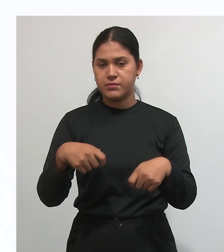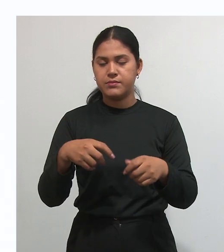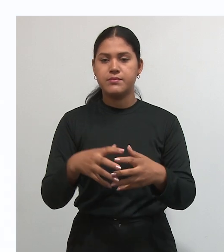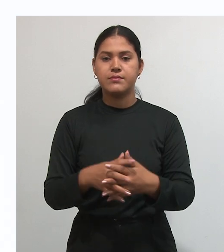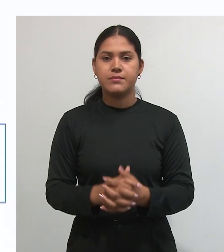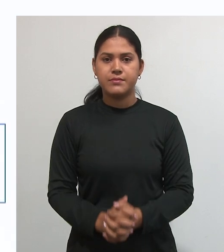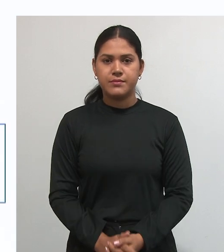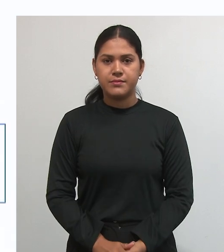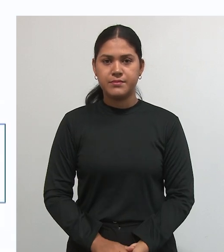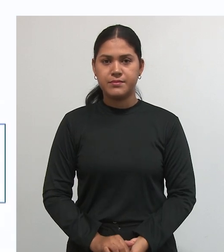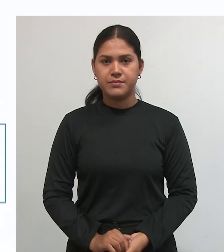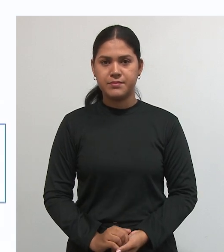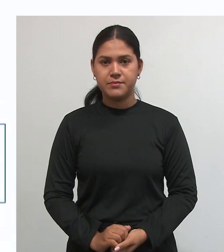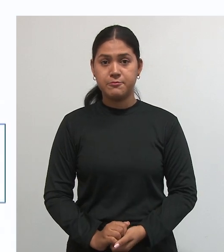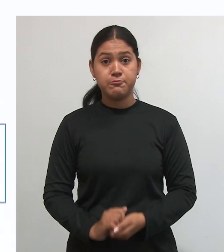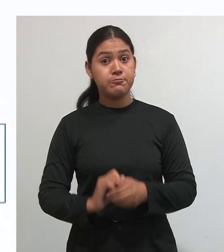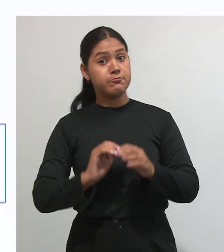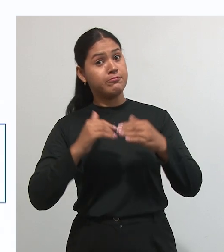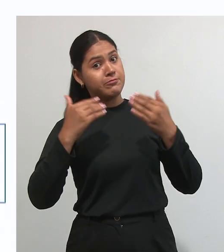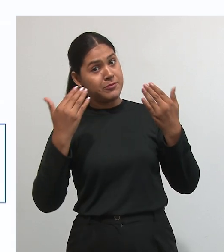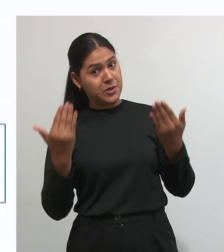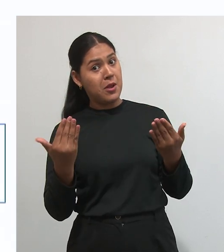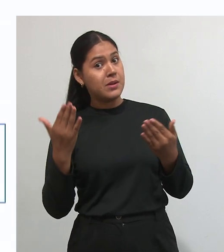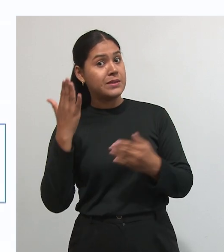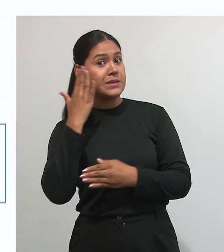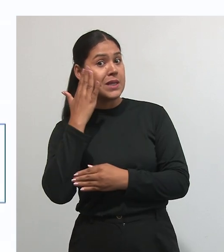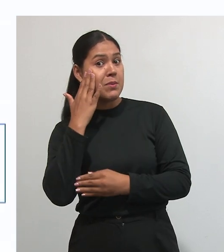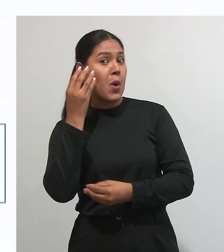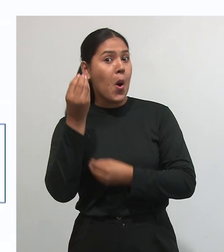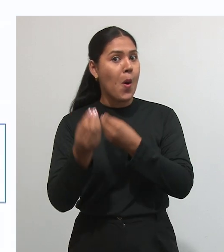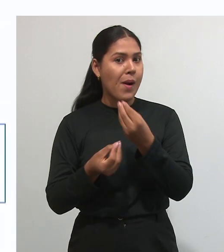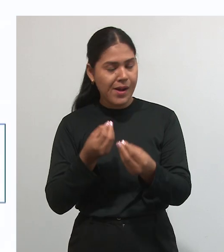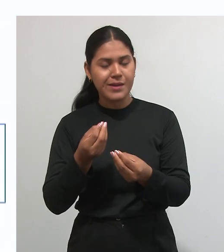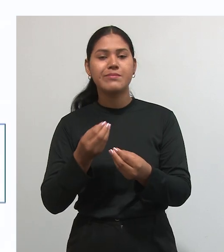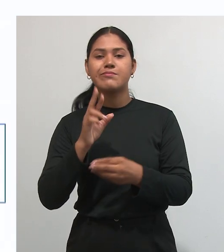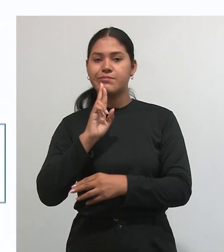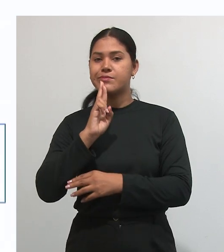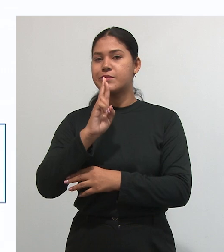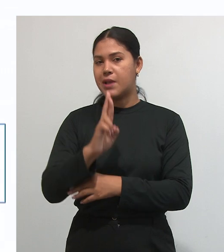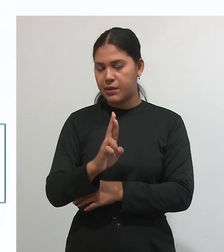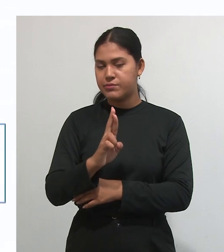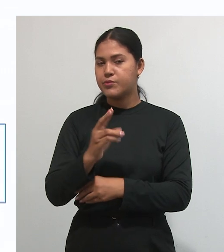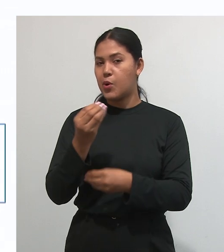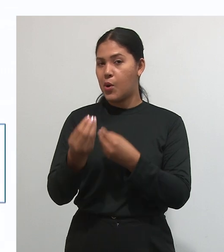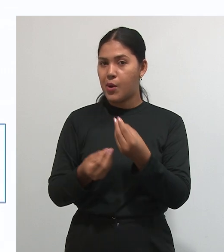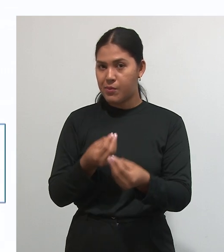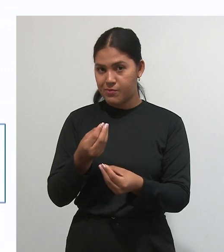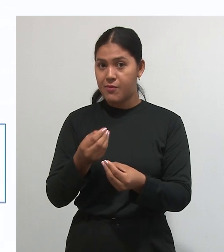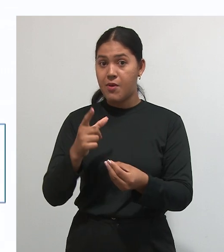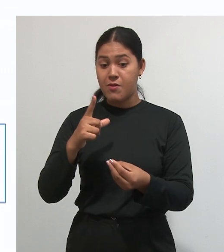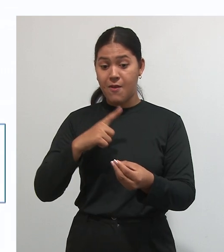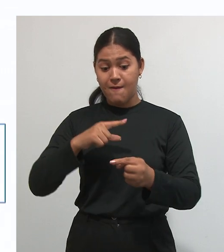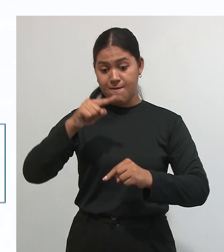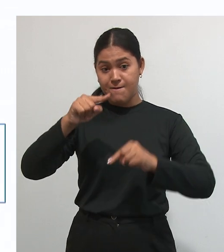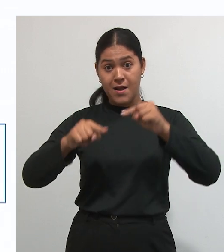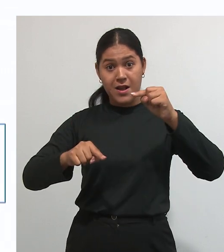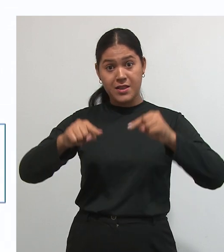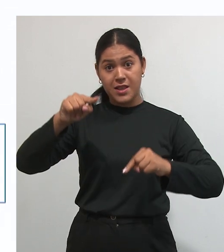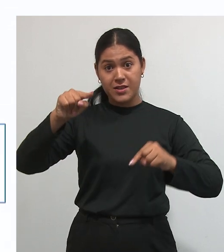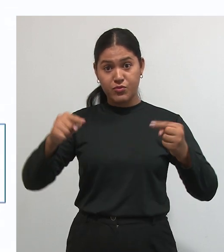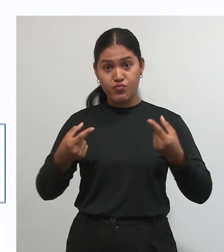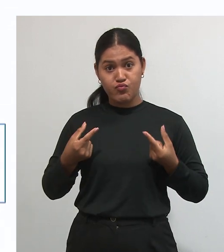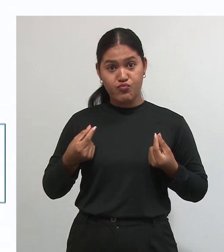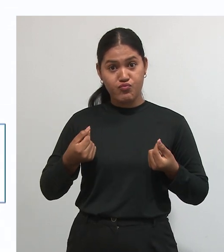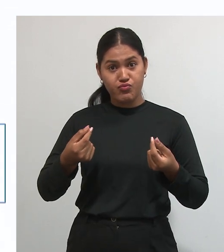diminutiva. Então, né, para a gente encontrar esse resultado, é só diminuir, ó. Como eu falei, variações patrimoniais aumentativas